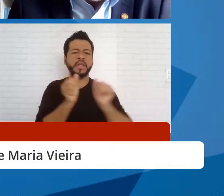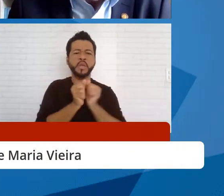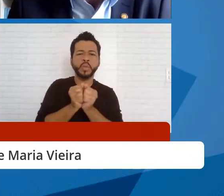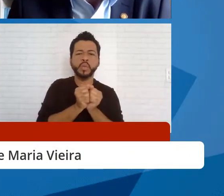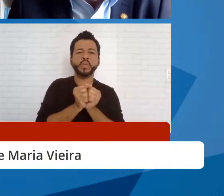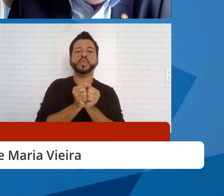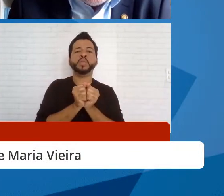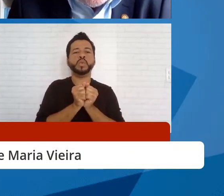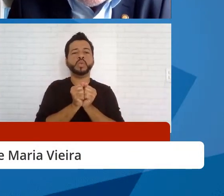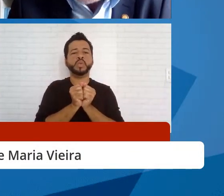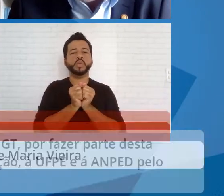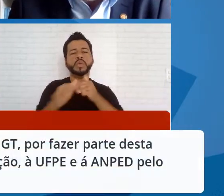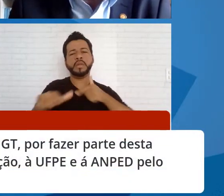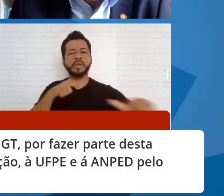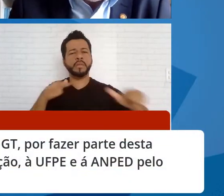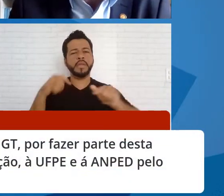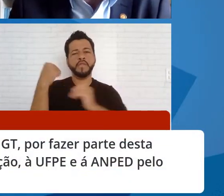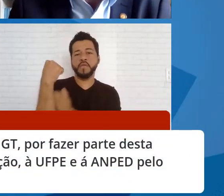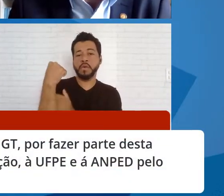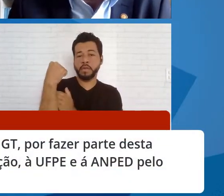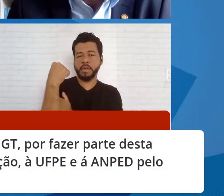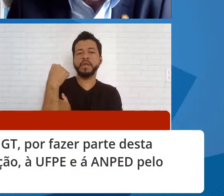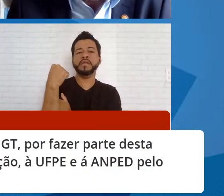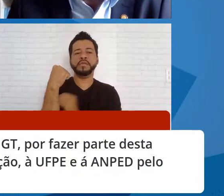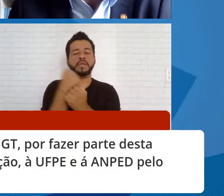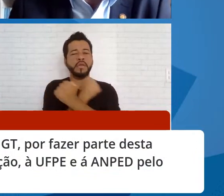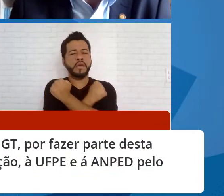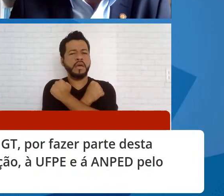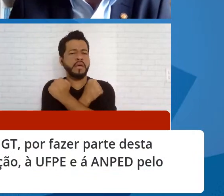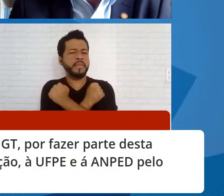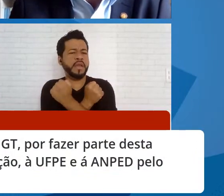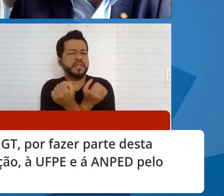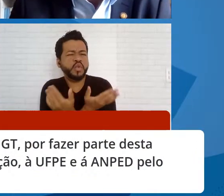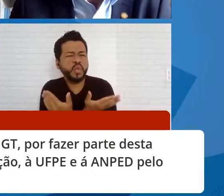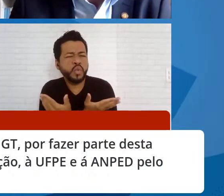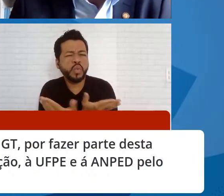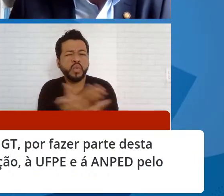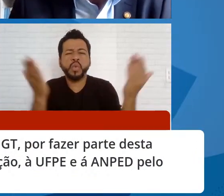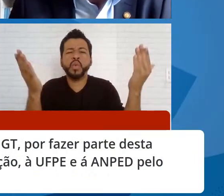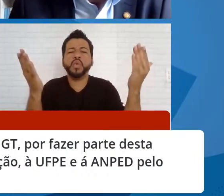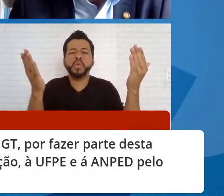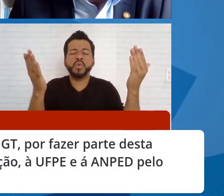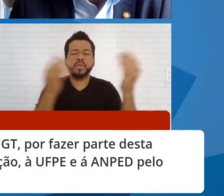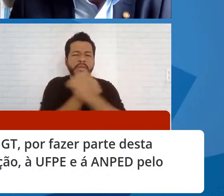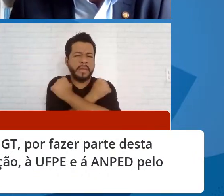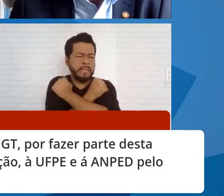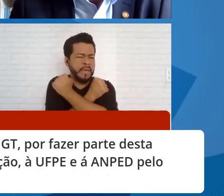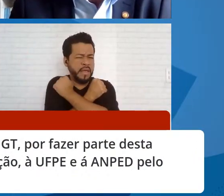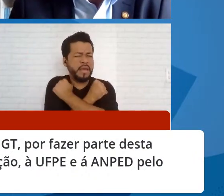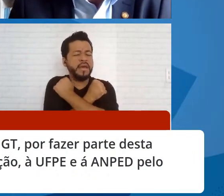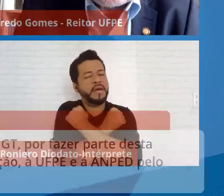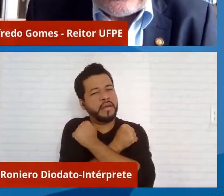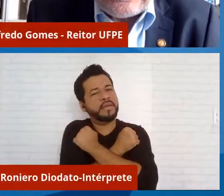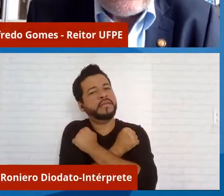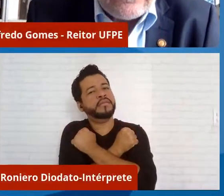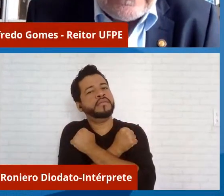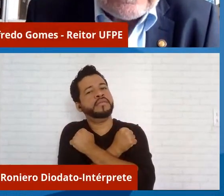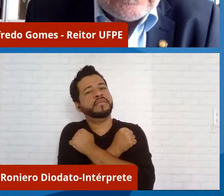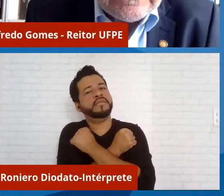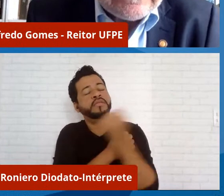para fortalecer esse processo. Fica aqui um abraço a todo mundo, viu, gente? Um grande abraço e, mais uma vez,